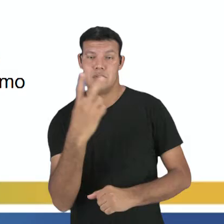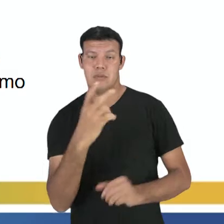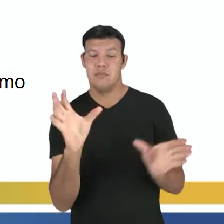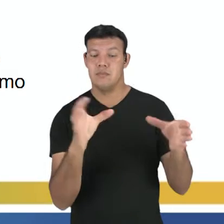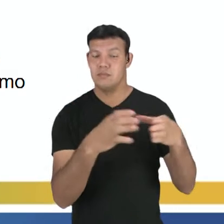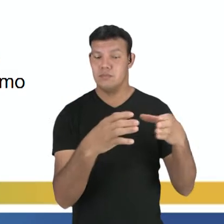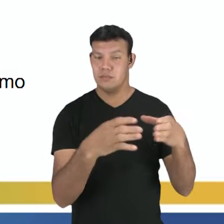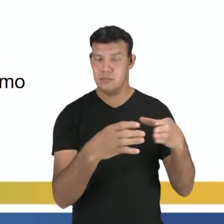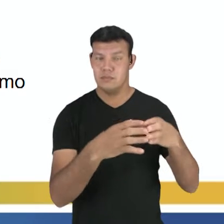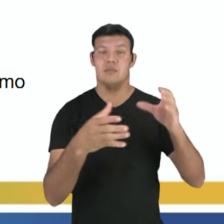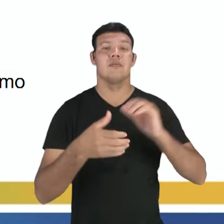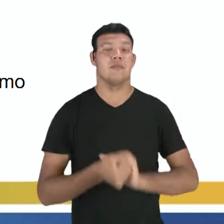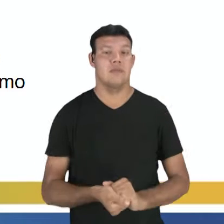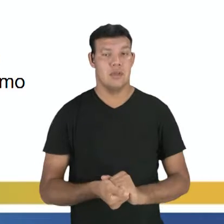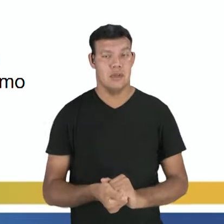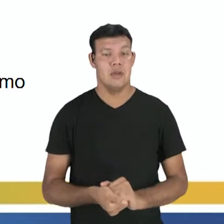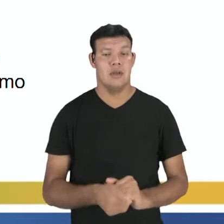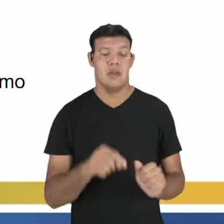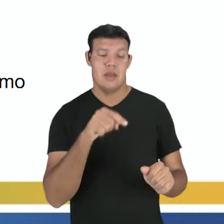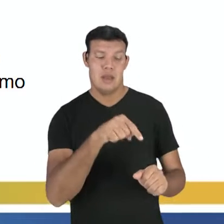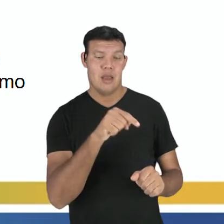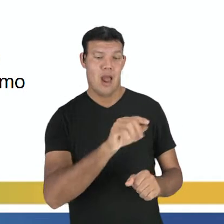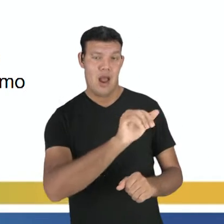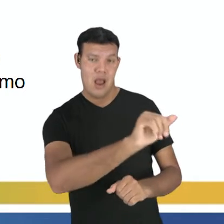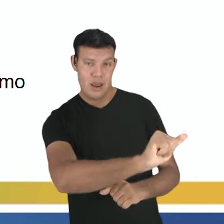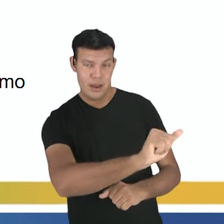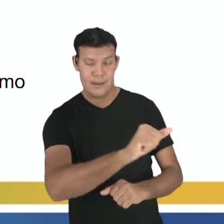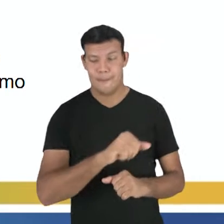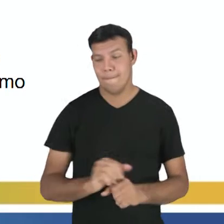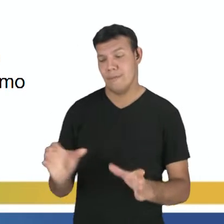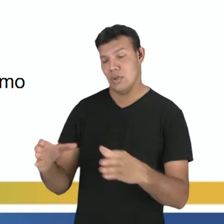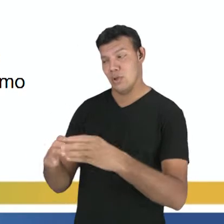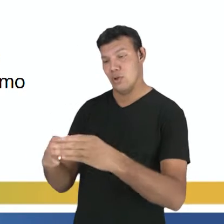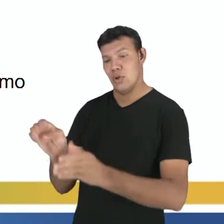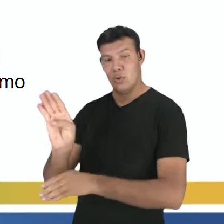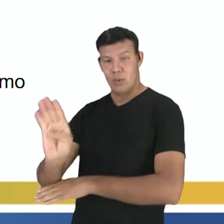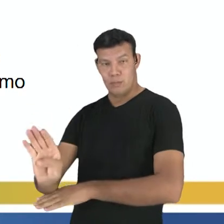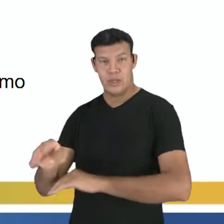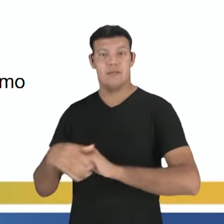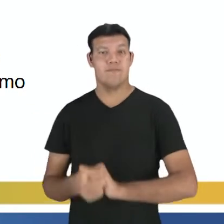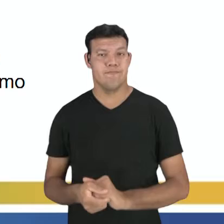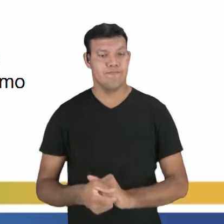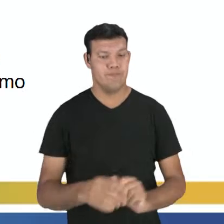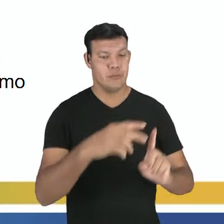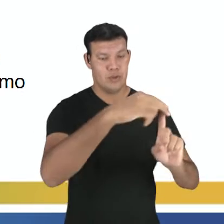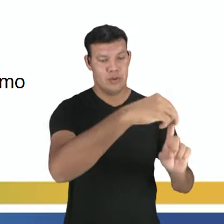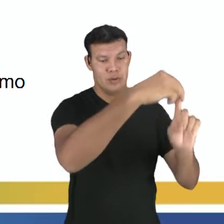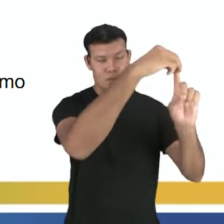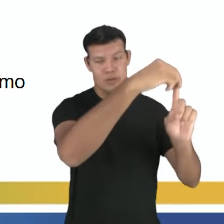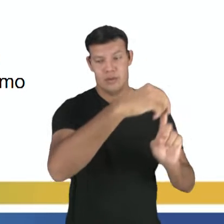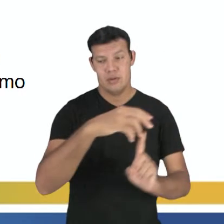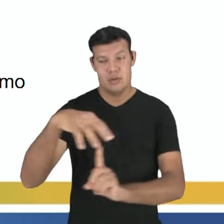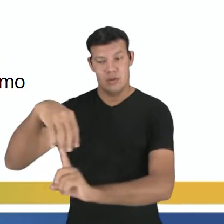todo elemento do conjunto A, existe um único correspondente no conjunto B.